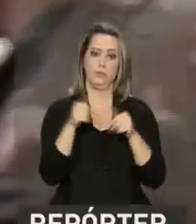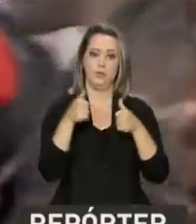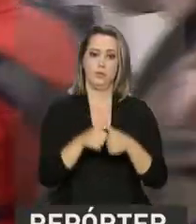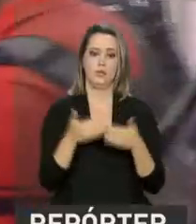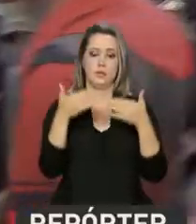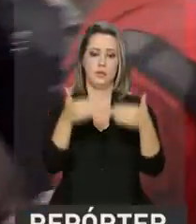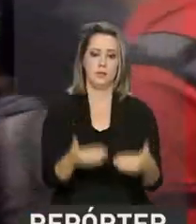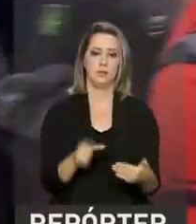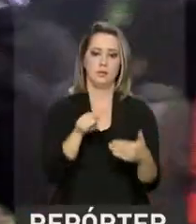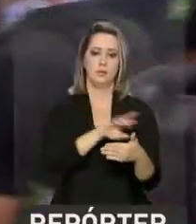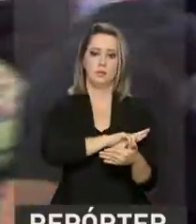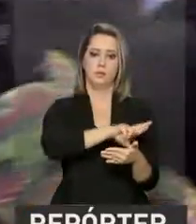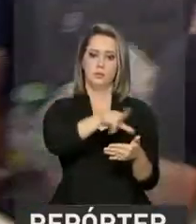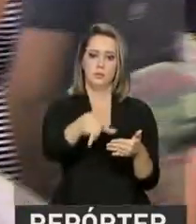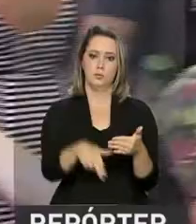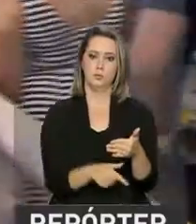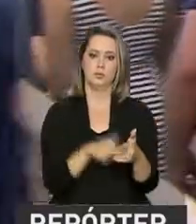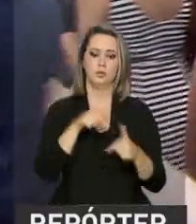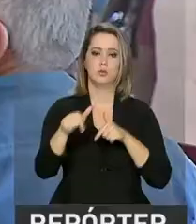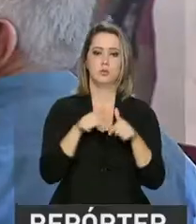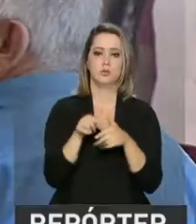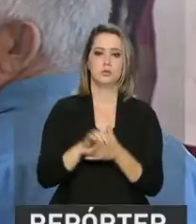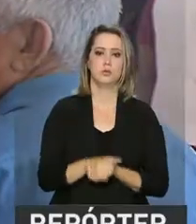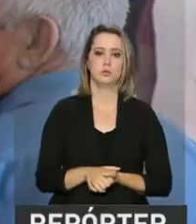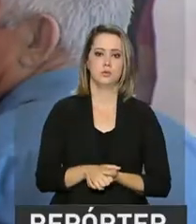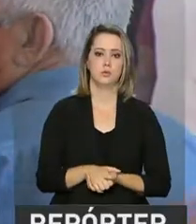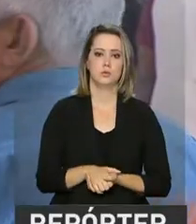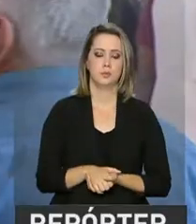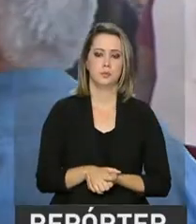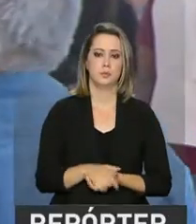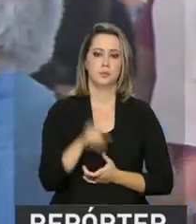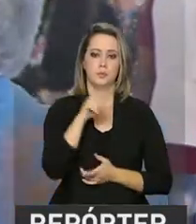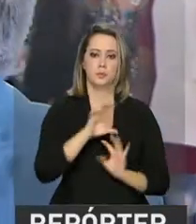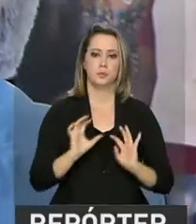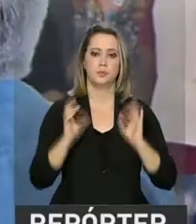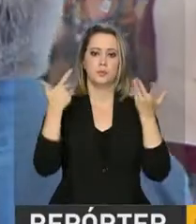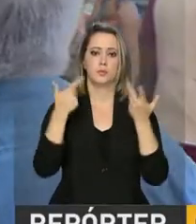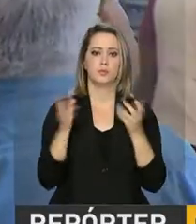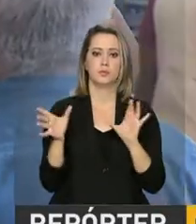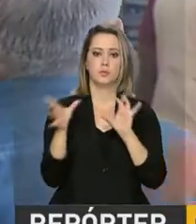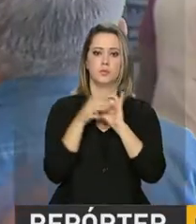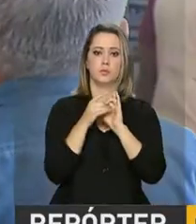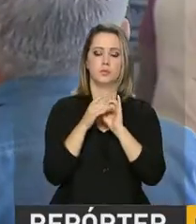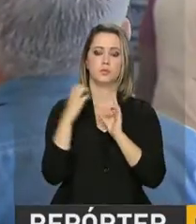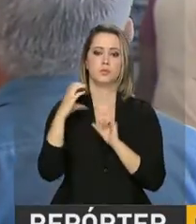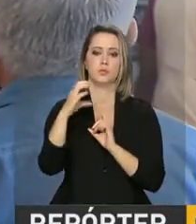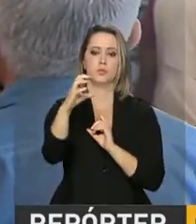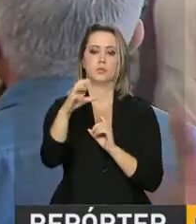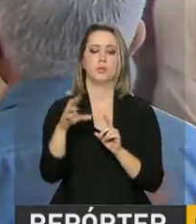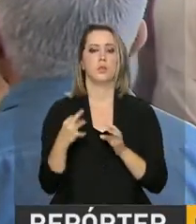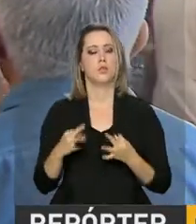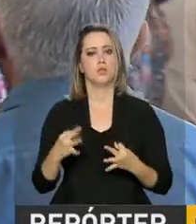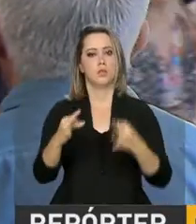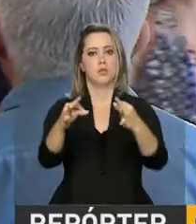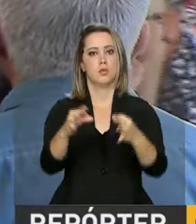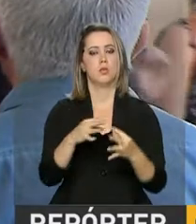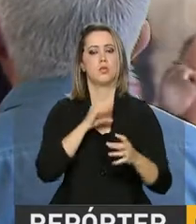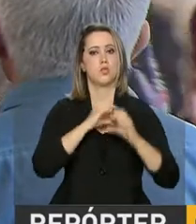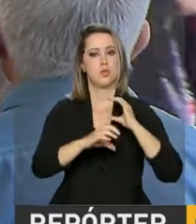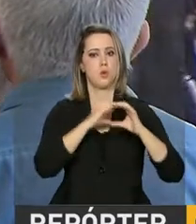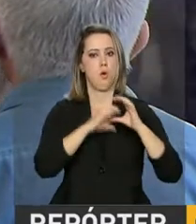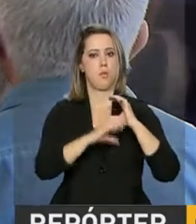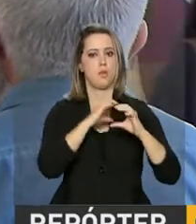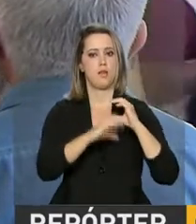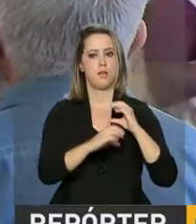estará presente em diferentes atividades. É um evento que congrega tanto a ciência, a tecnologia, a inovação e as comunicações,